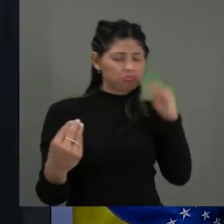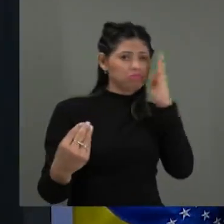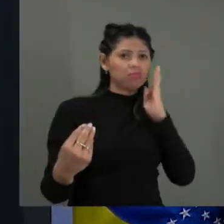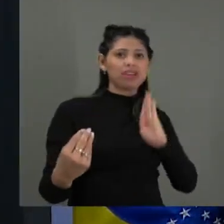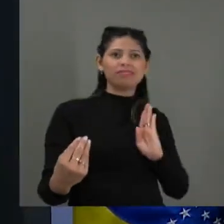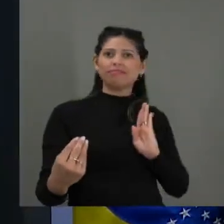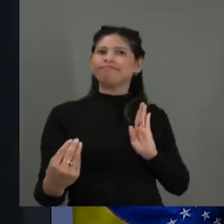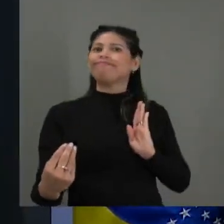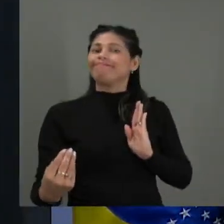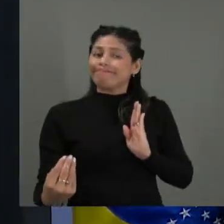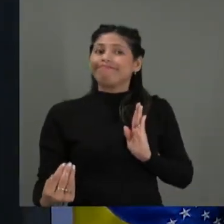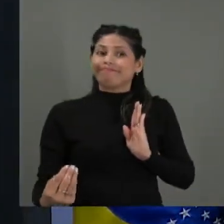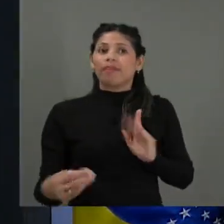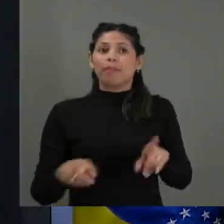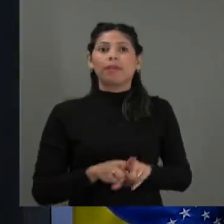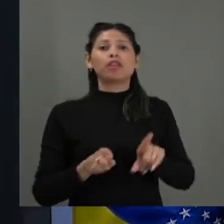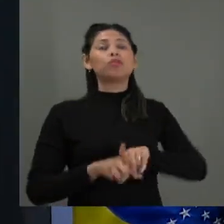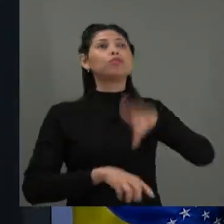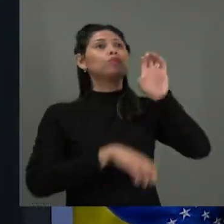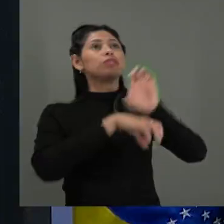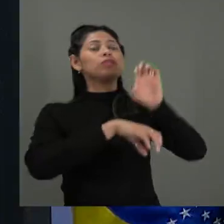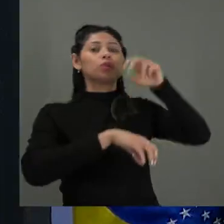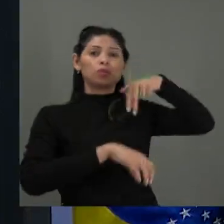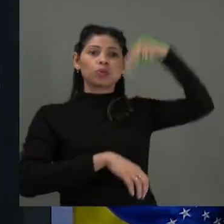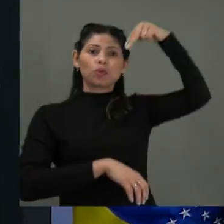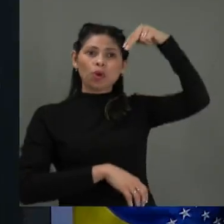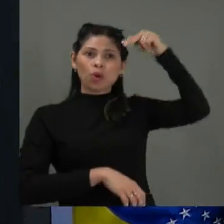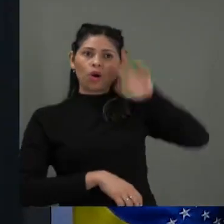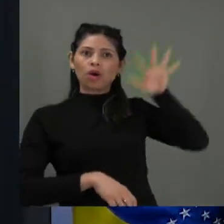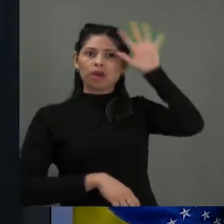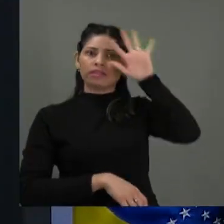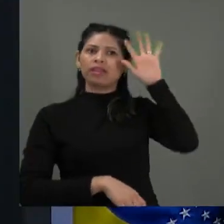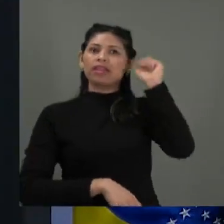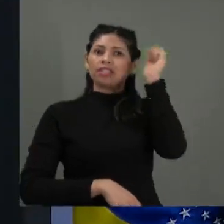Podemos dizer, com uma tristeza muito grande, que o Nordeste